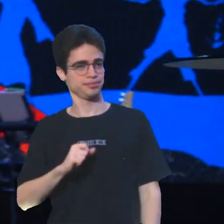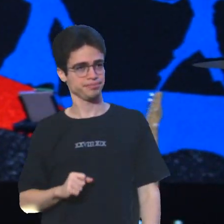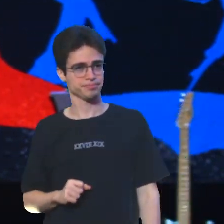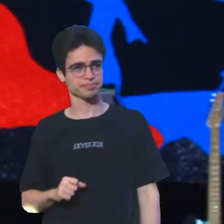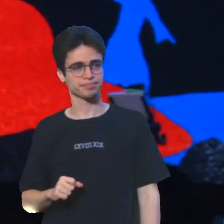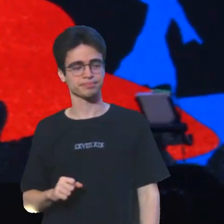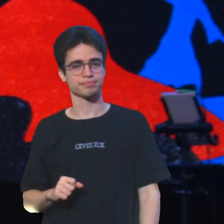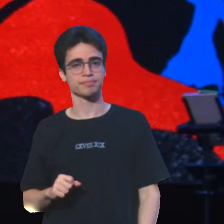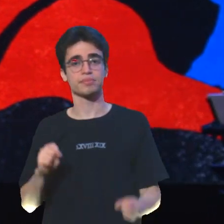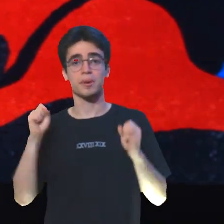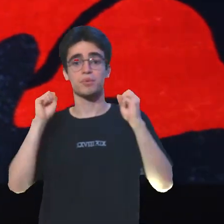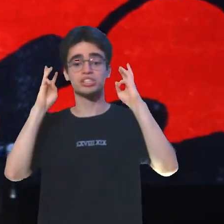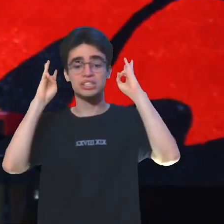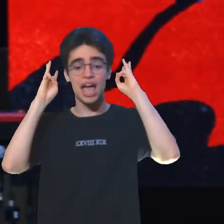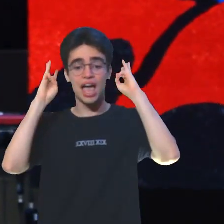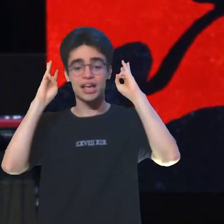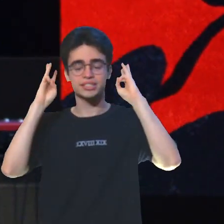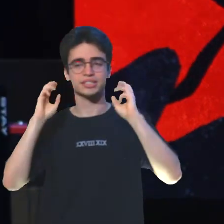Moisés,